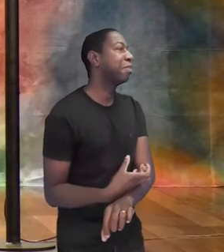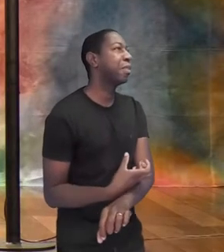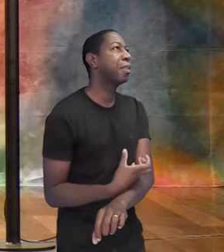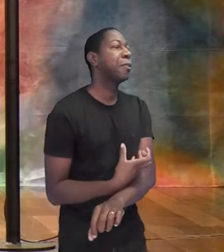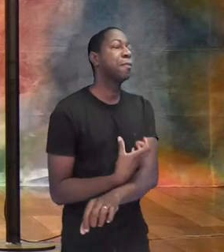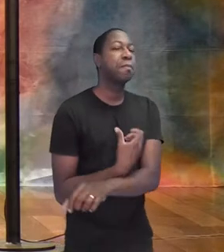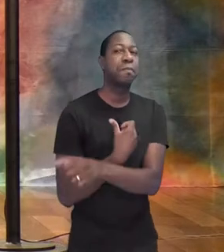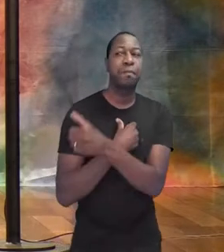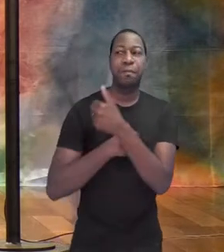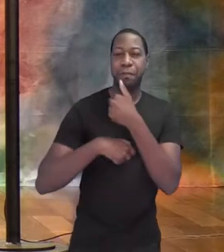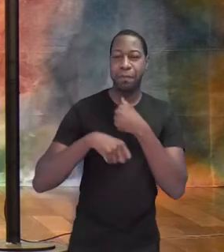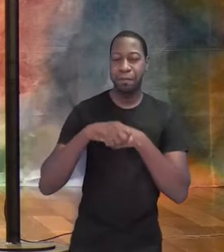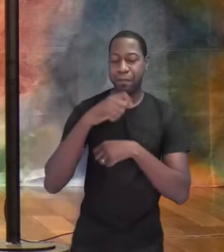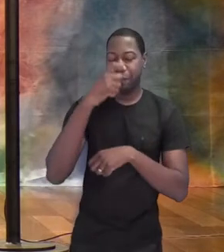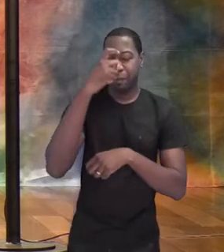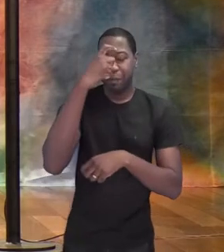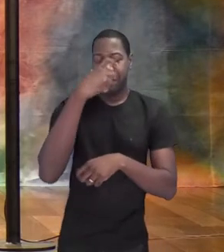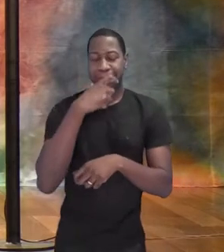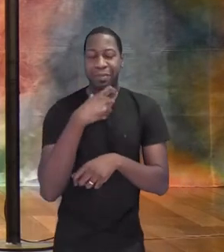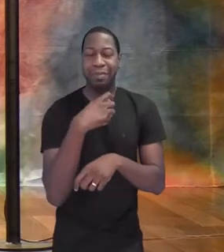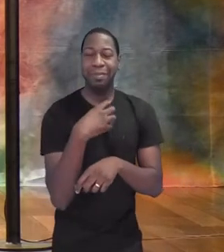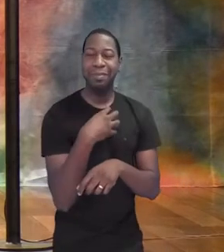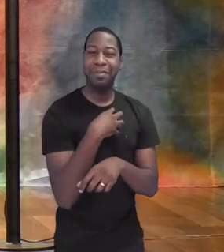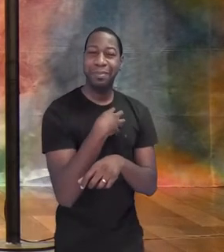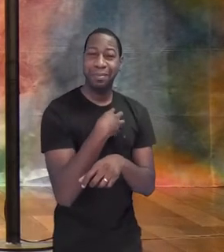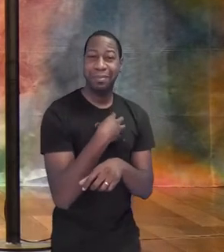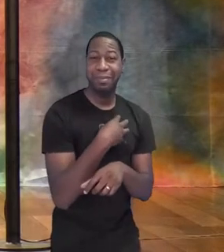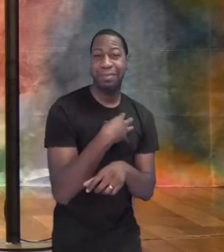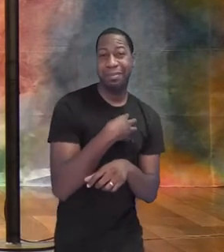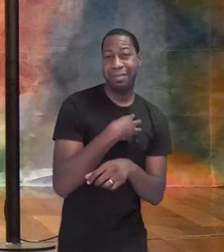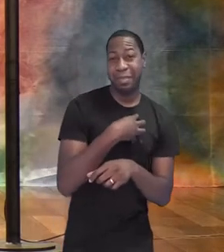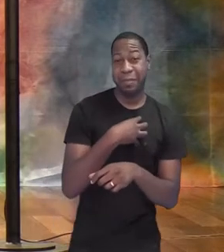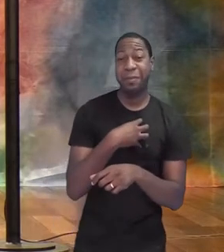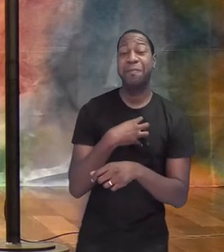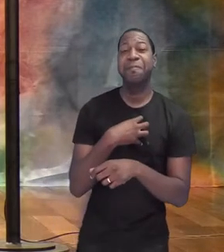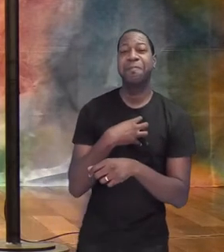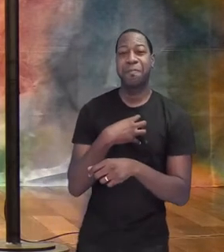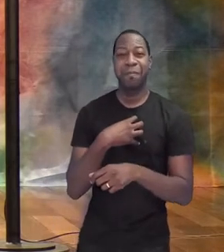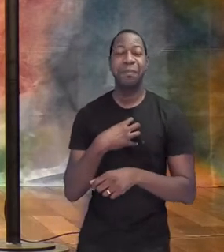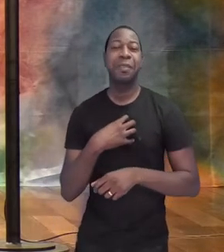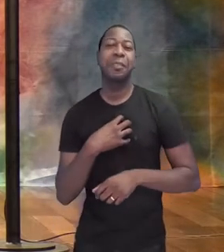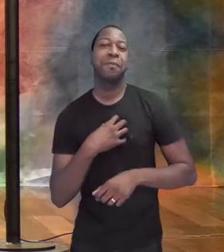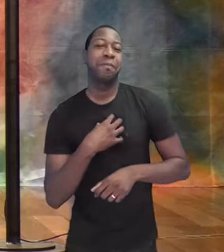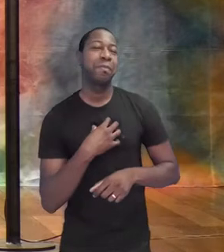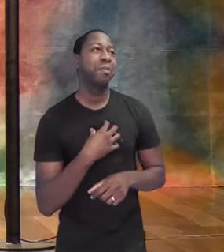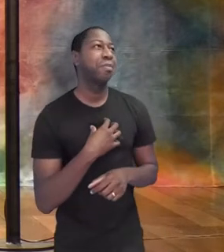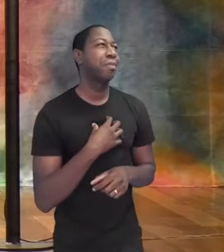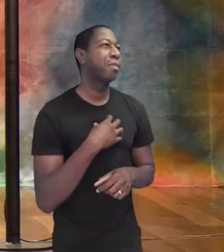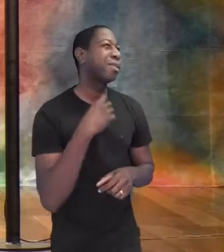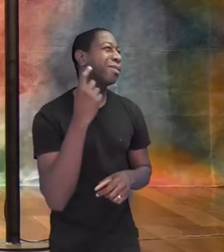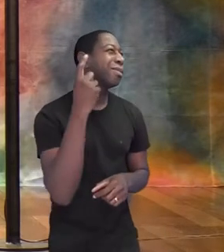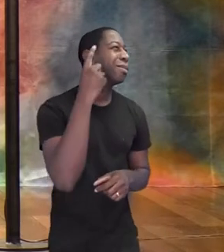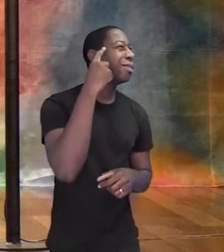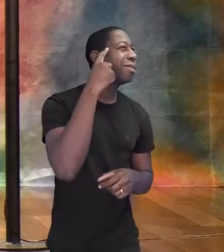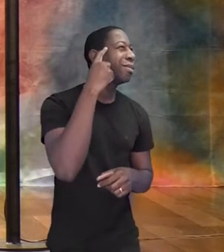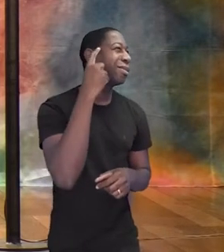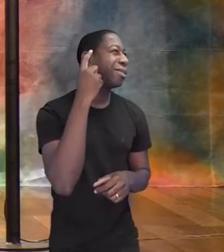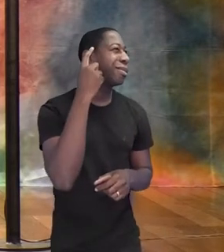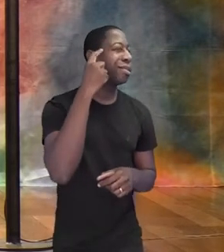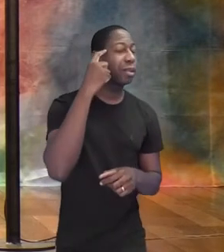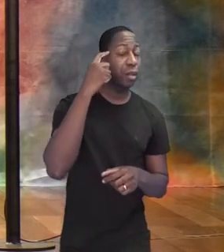sensações renascem de si mesmas sem repouso. O espelho,